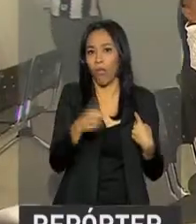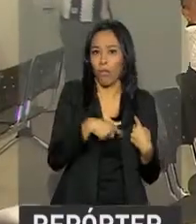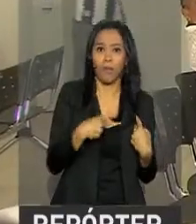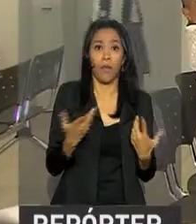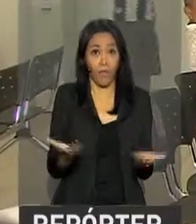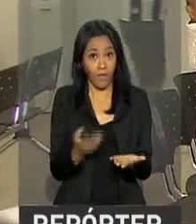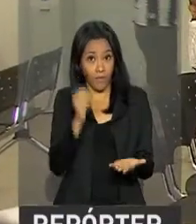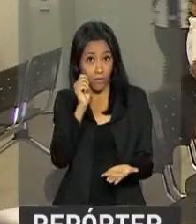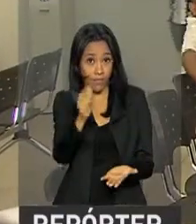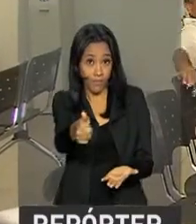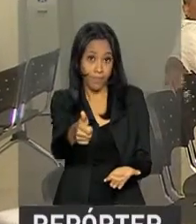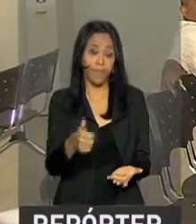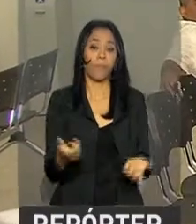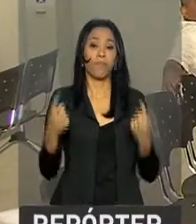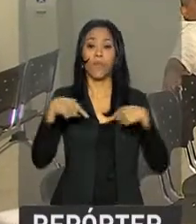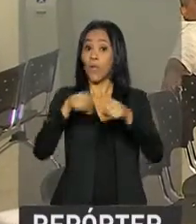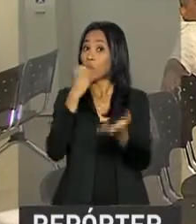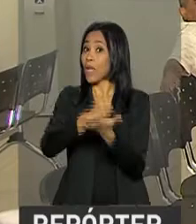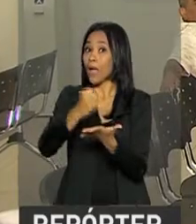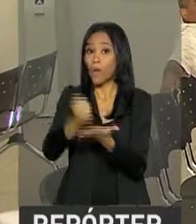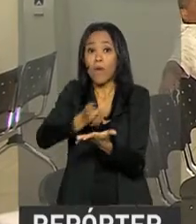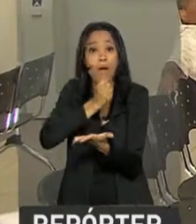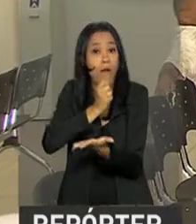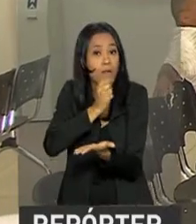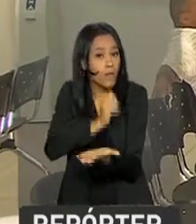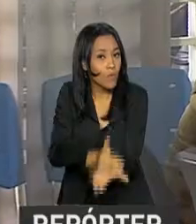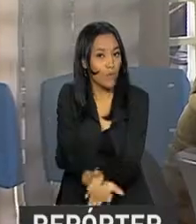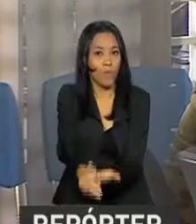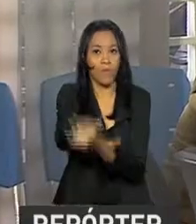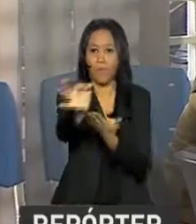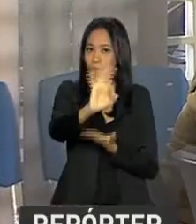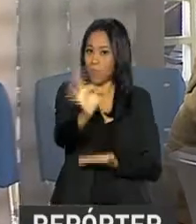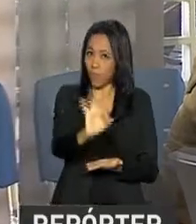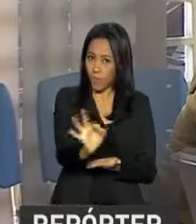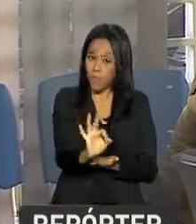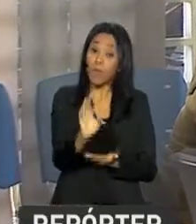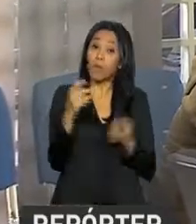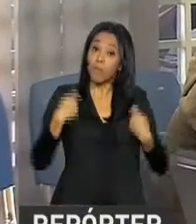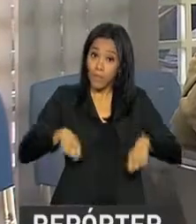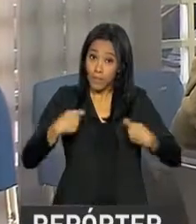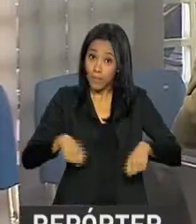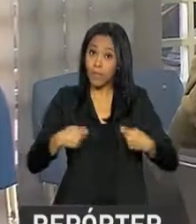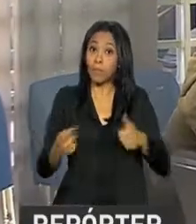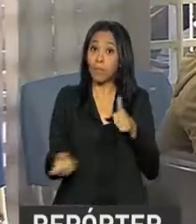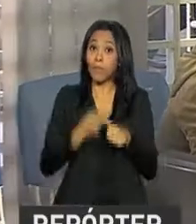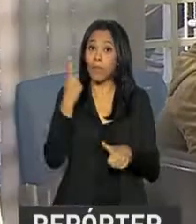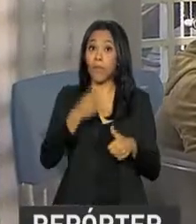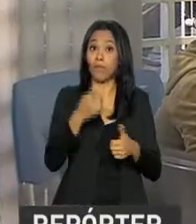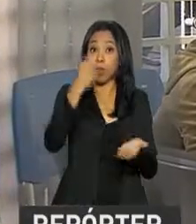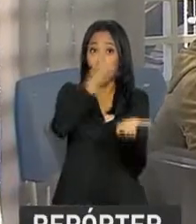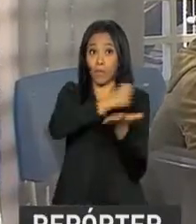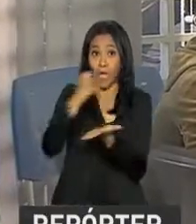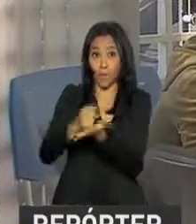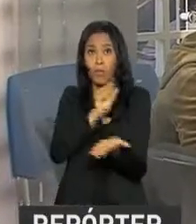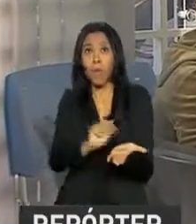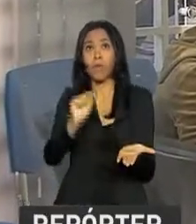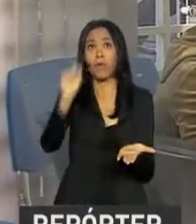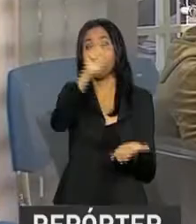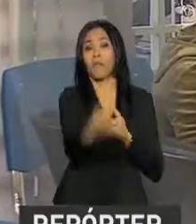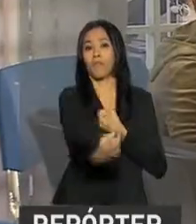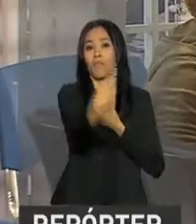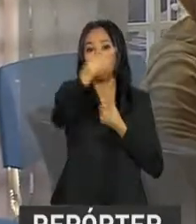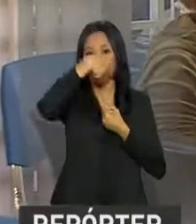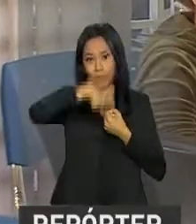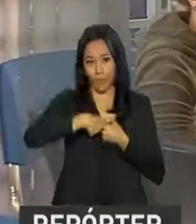é bom lembrar que os cartórios ainda não está emitindo os documentos para isso é preciso que firmem convênios com a secretaria de segurança pública